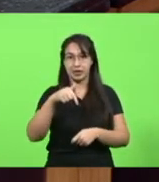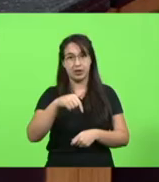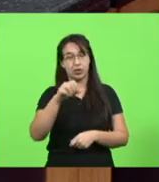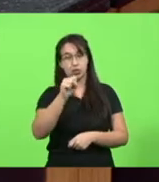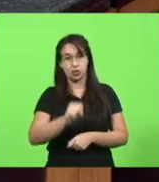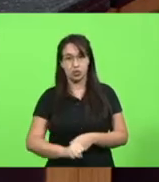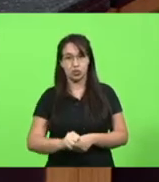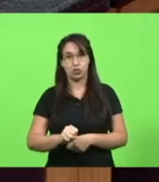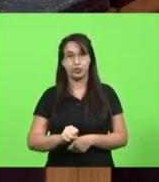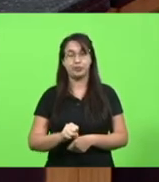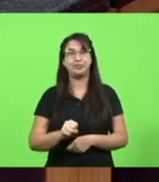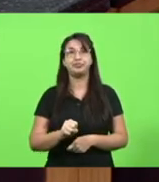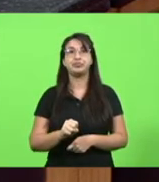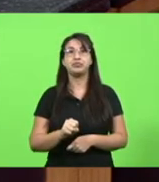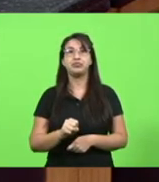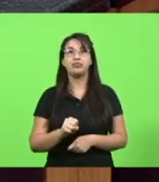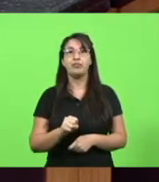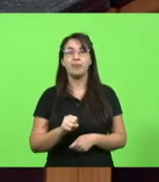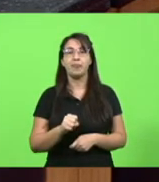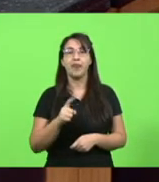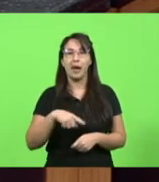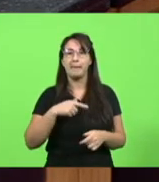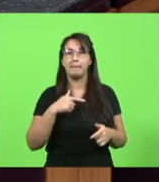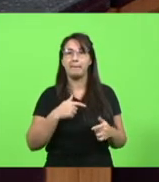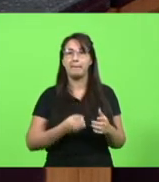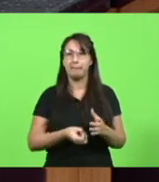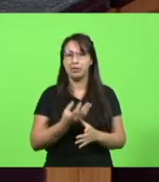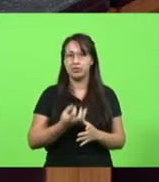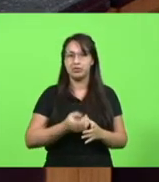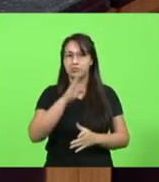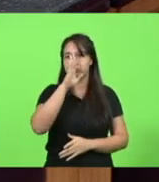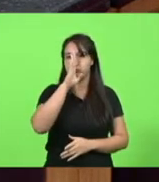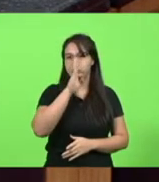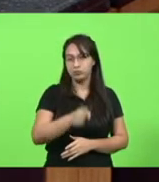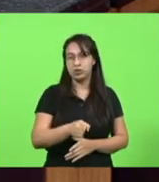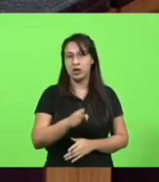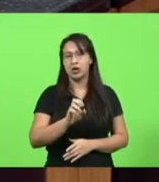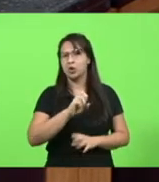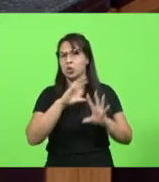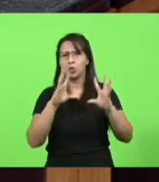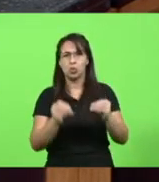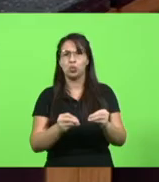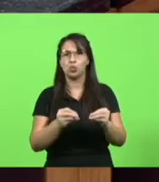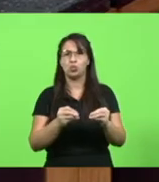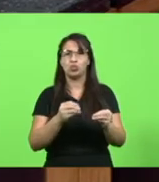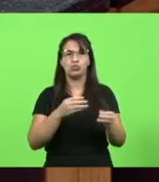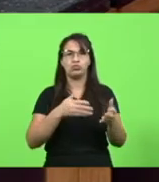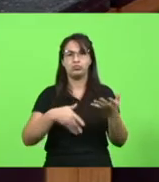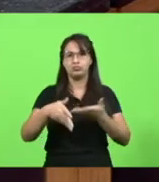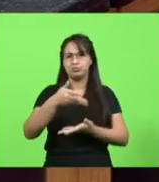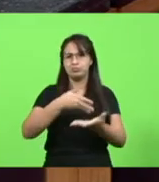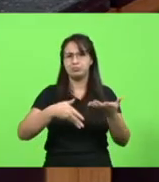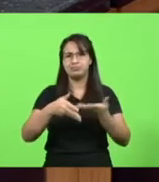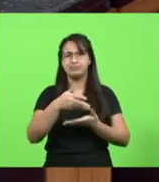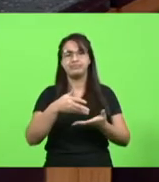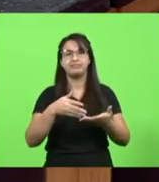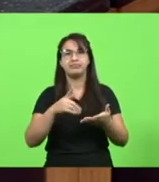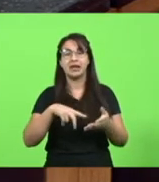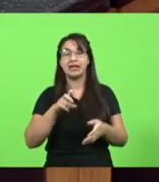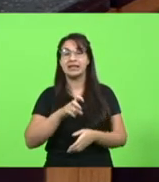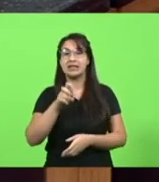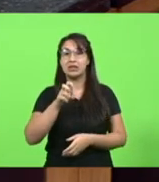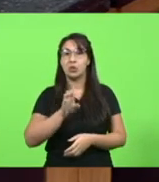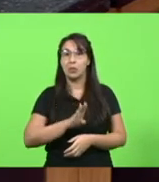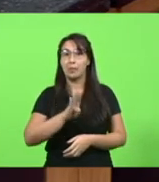na produção direta das minas, seja tudo o que está envolvido indiretamente, representa 5 bilhões por